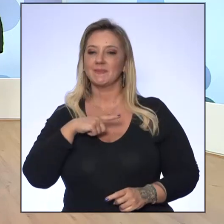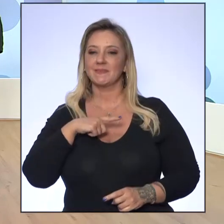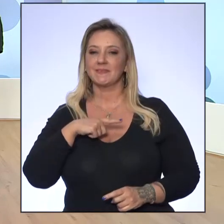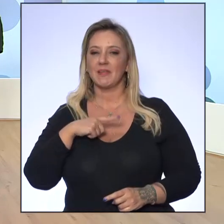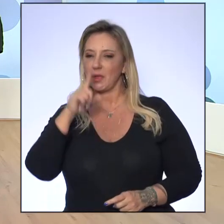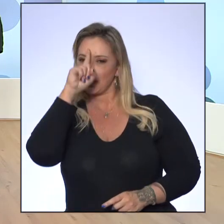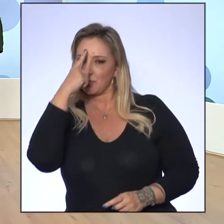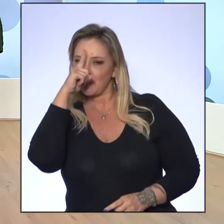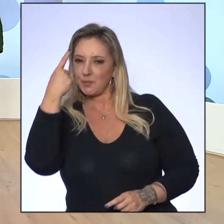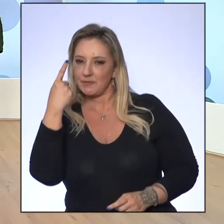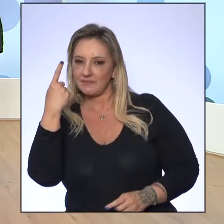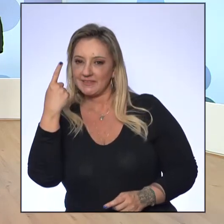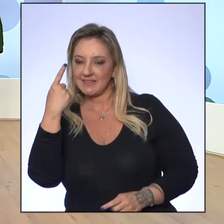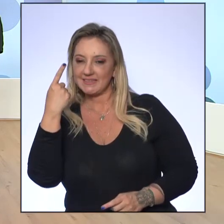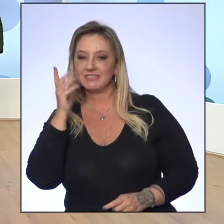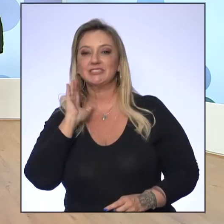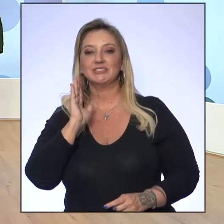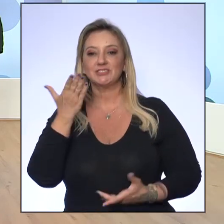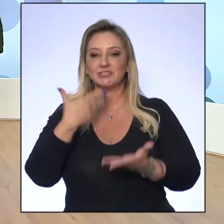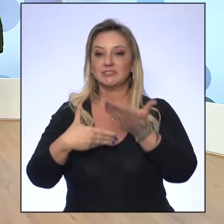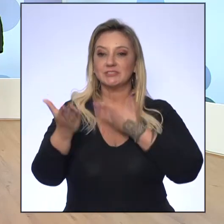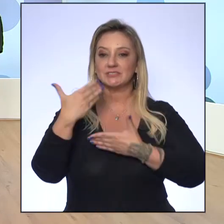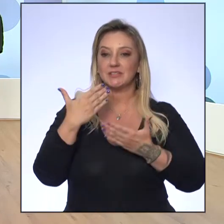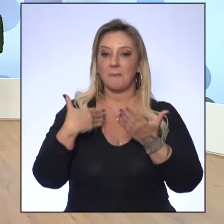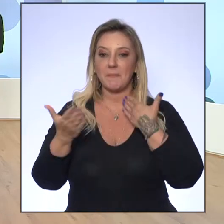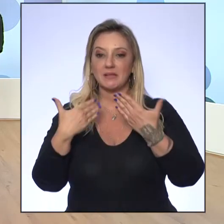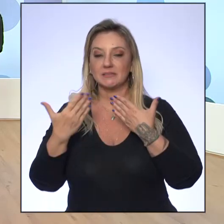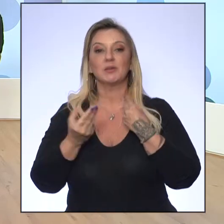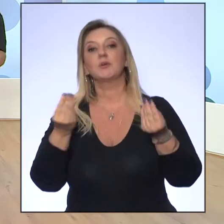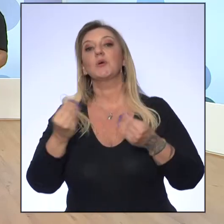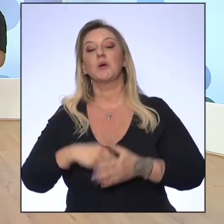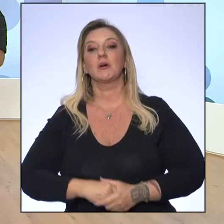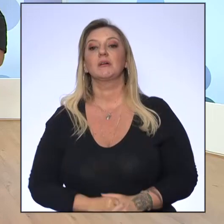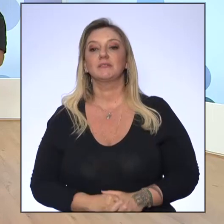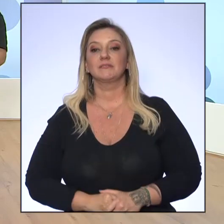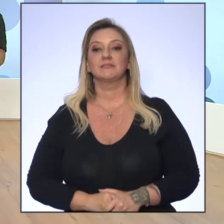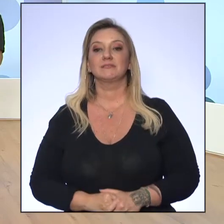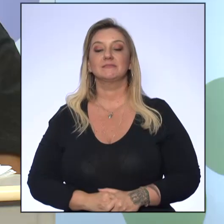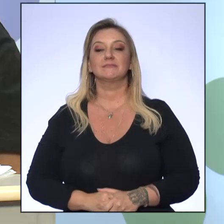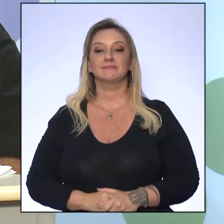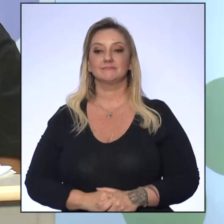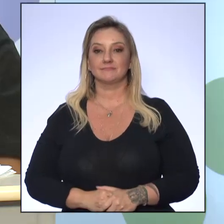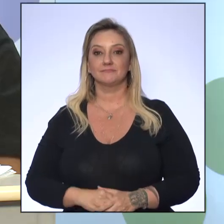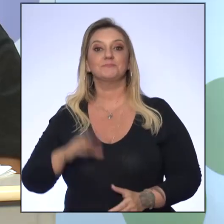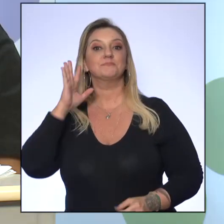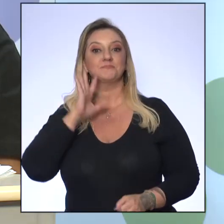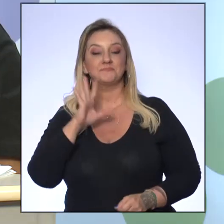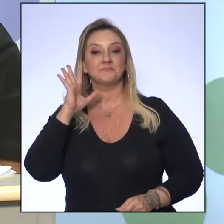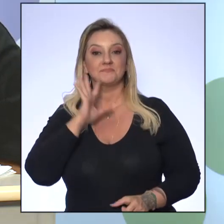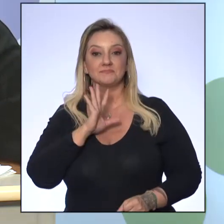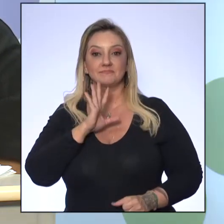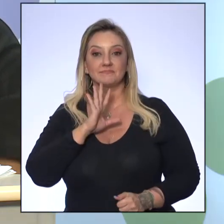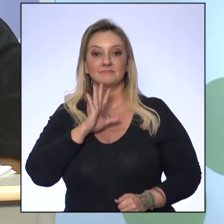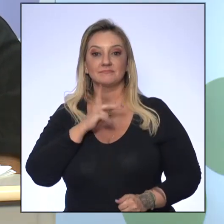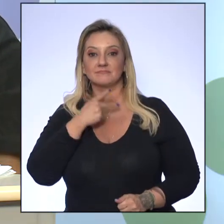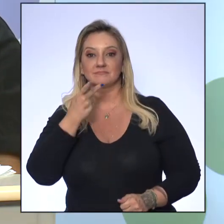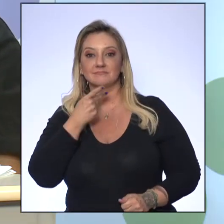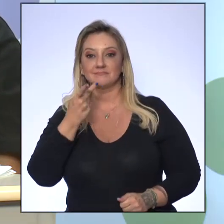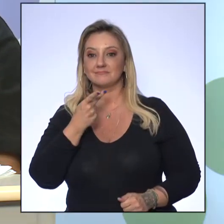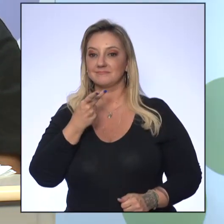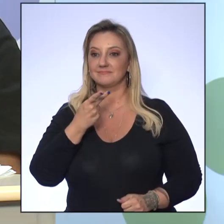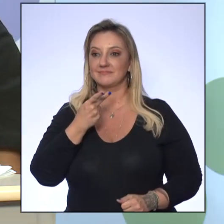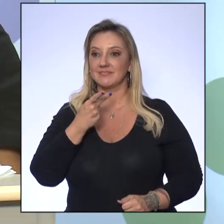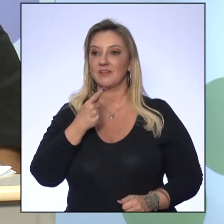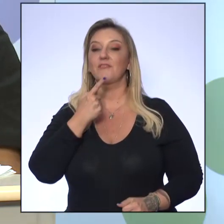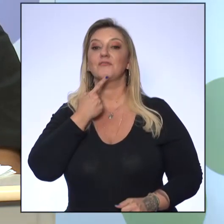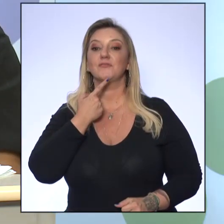algumas dúvidas já, se alguém já interagiu no chat com a gente. Como é que tá, Bruno? Tá muito legal. Eles estão falando que estão com